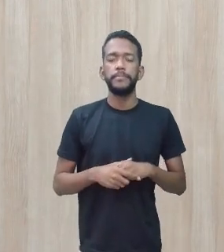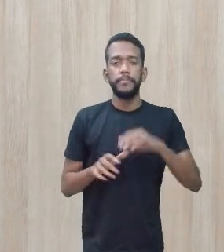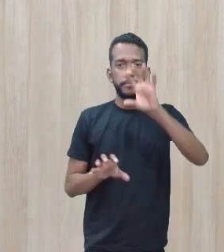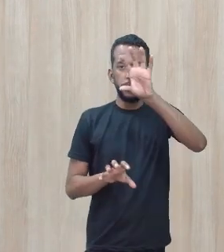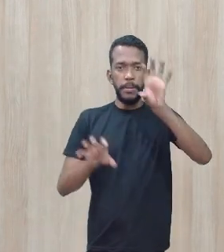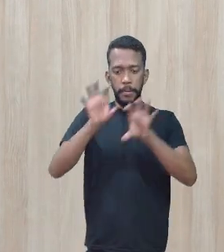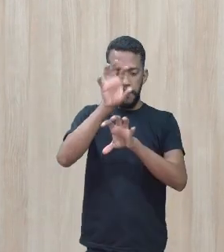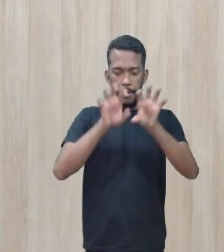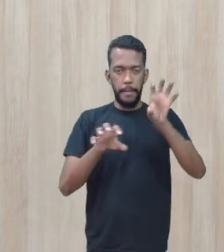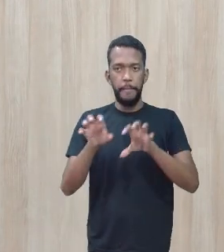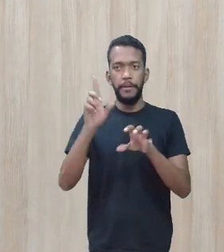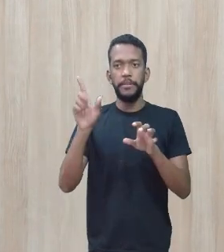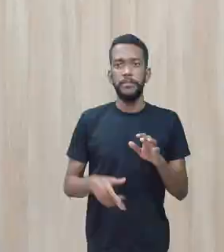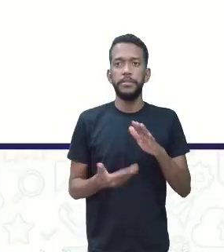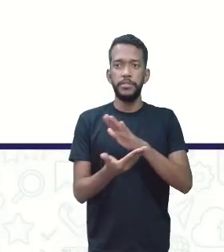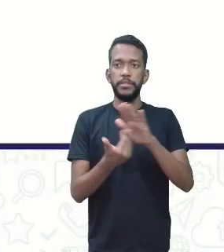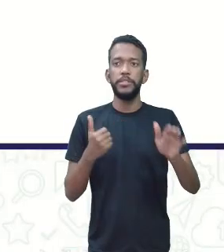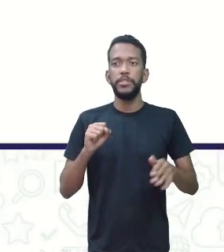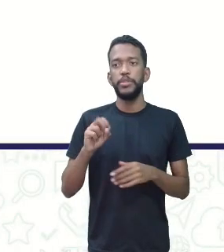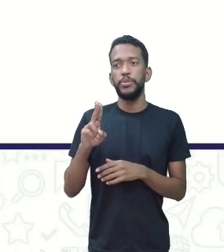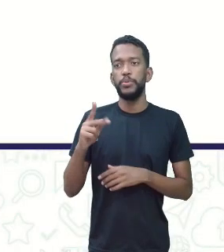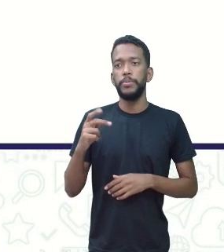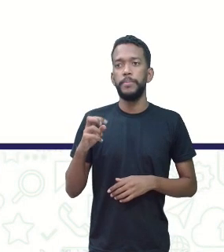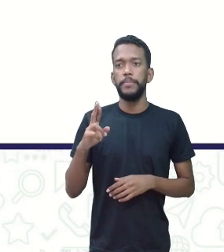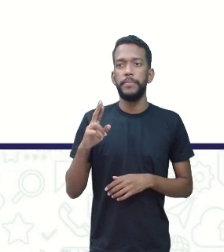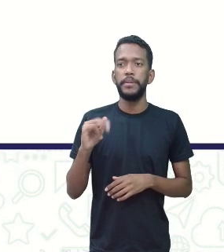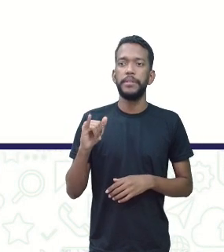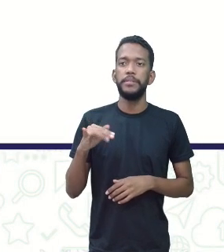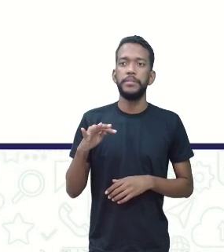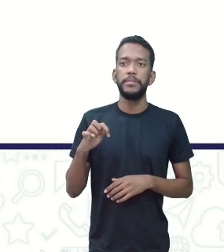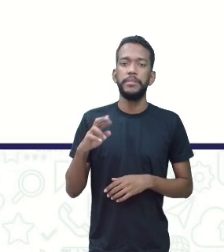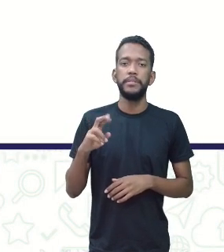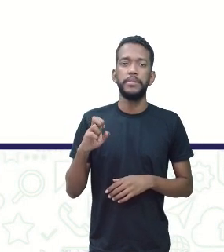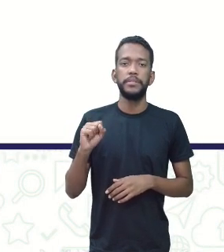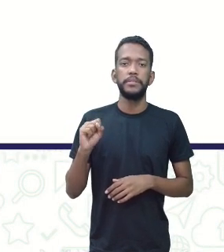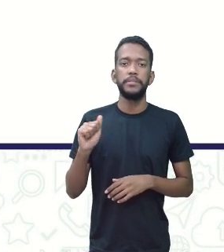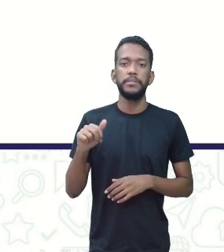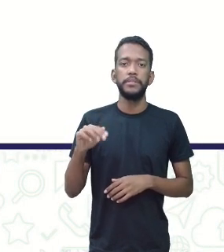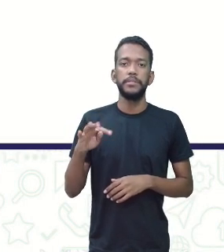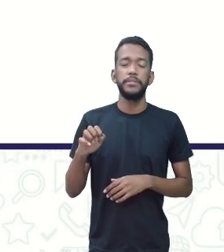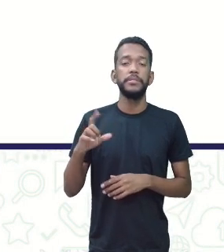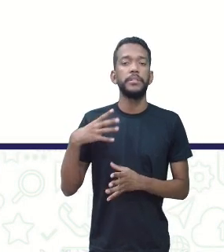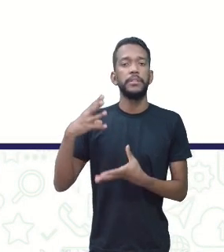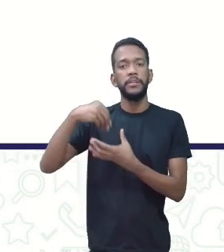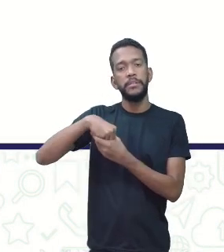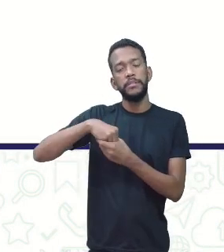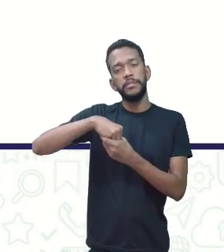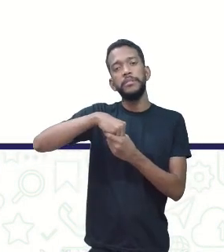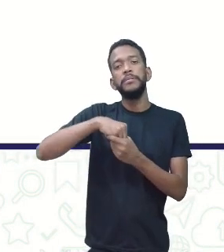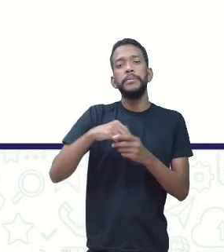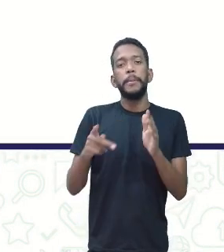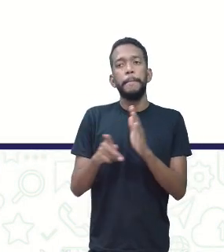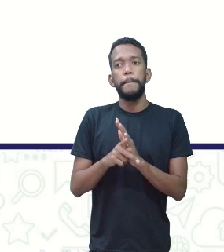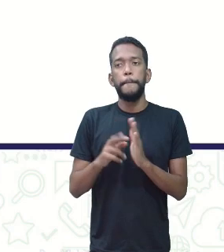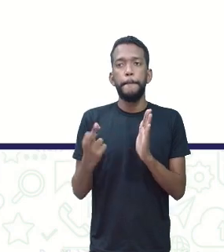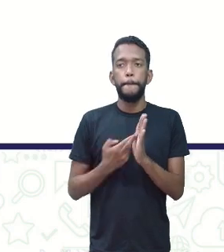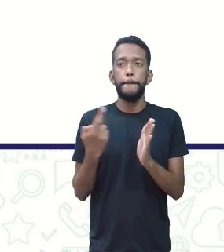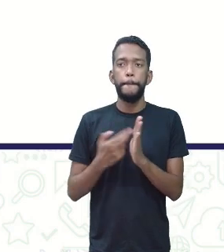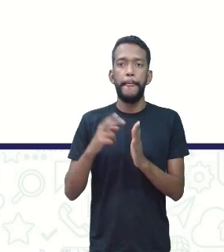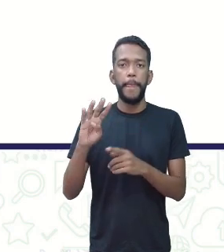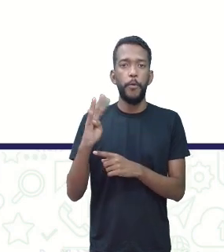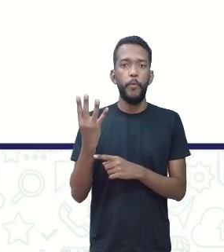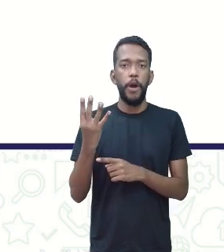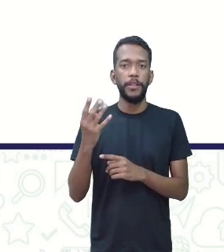gráfico aqui foi tirado da Super Interessante, foi um gráfico realizado, né, na matéria, na revista de 4